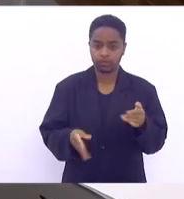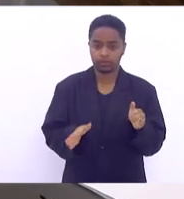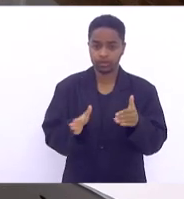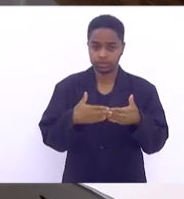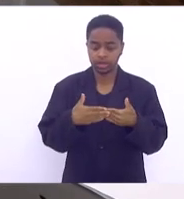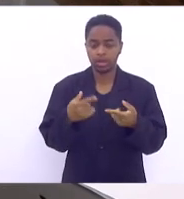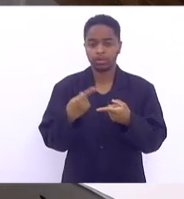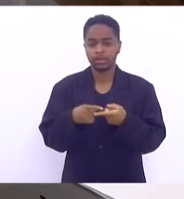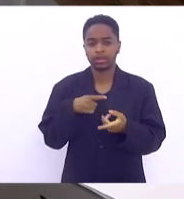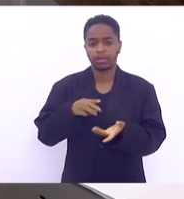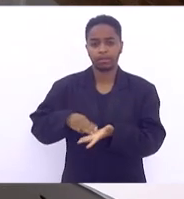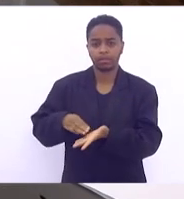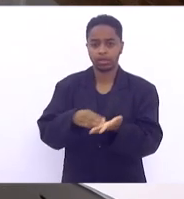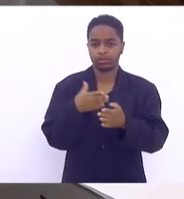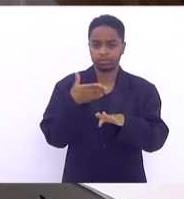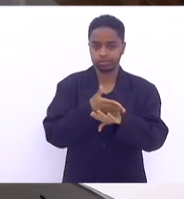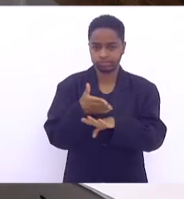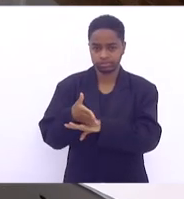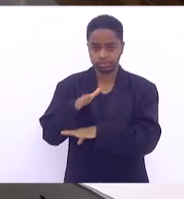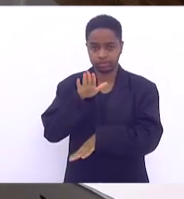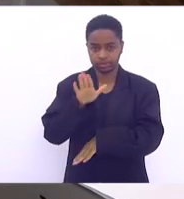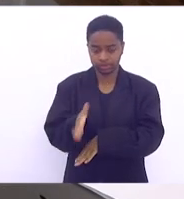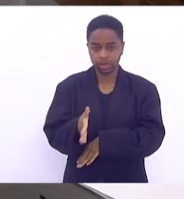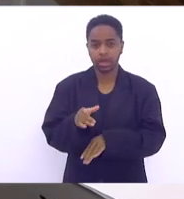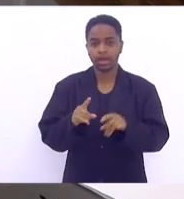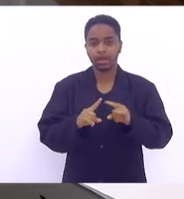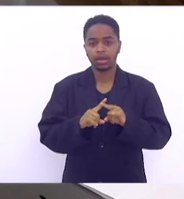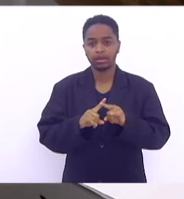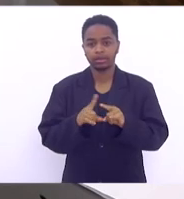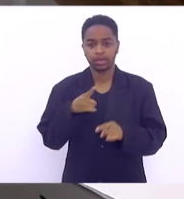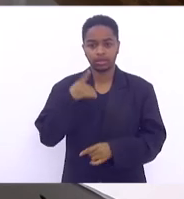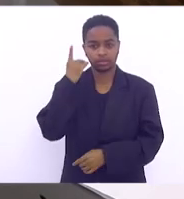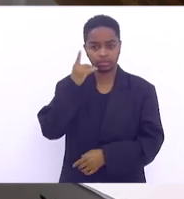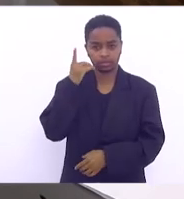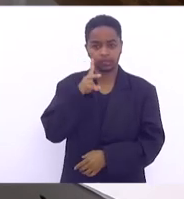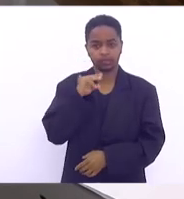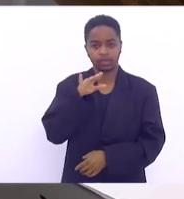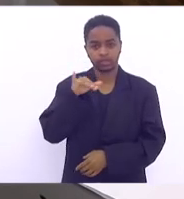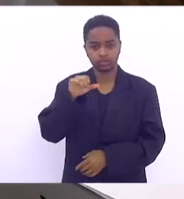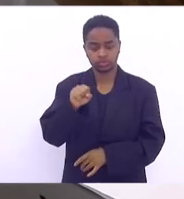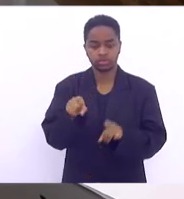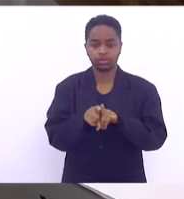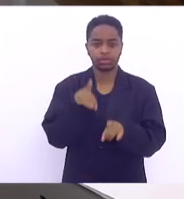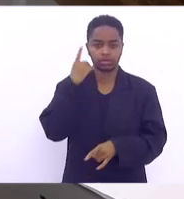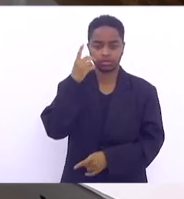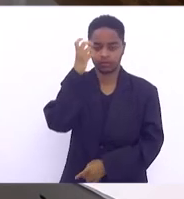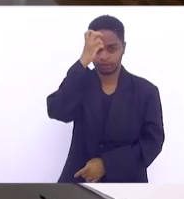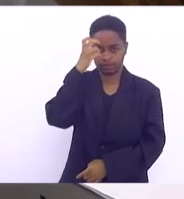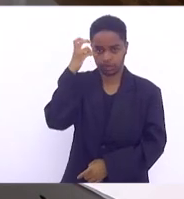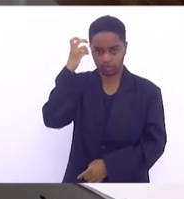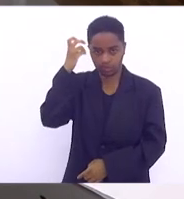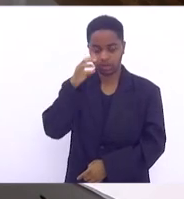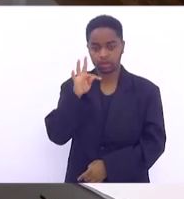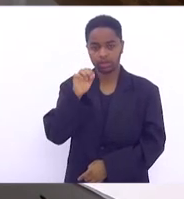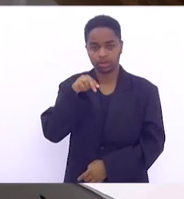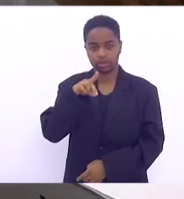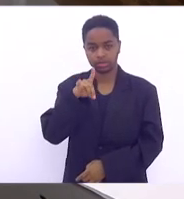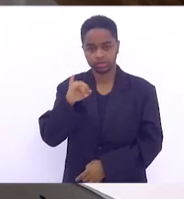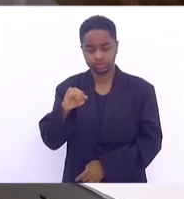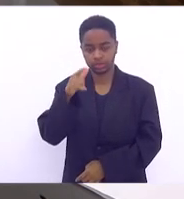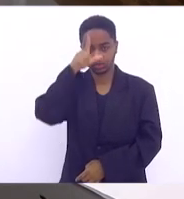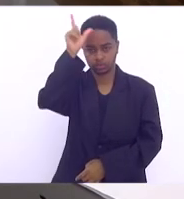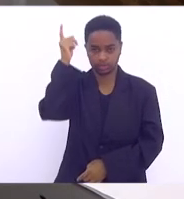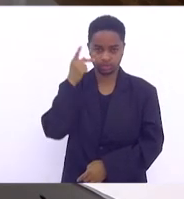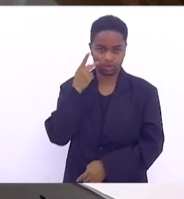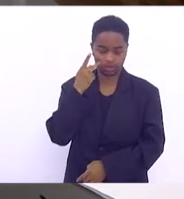super qualificado, né? Temos aqui o deputado Vinícius Cozzolino, deputada Verônica Lima, deputado Tandi, deputado Luiz